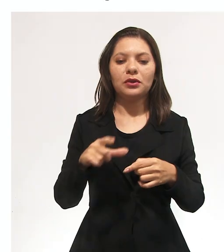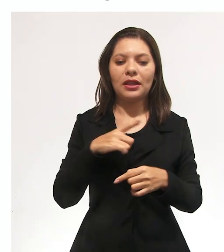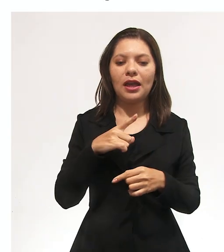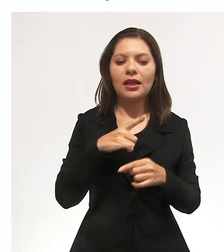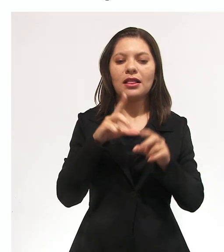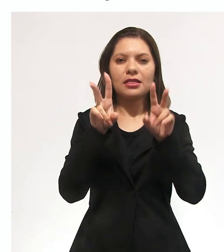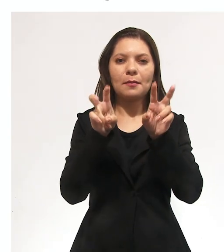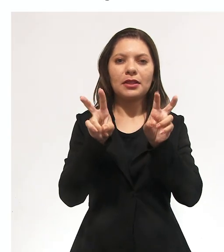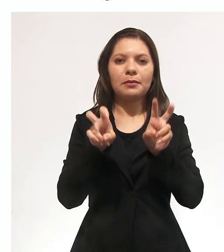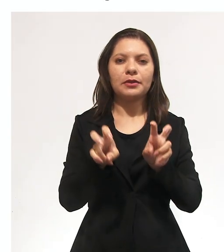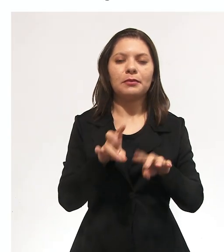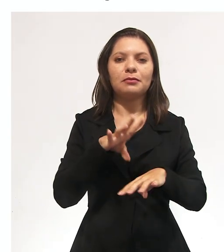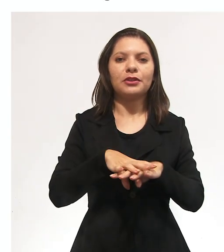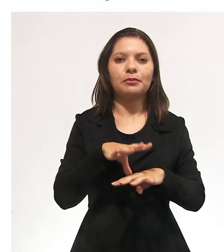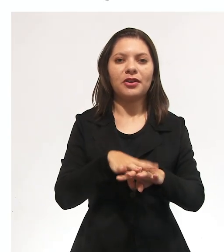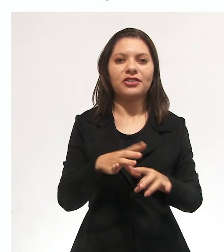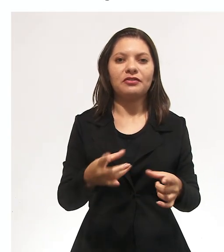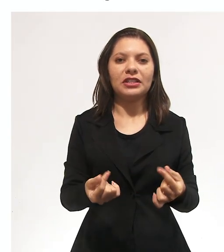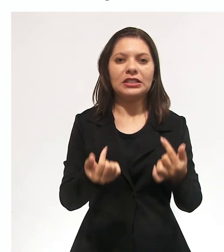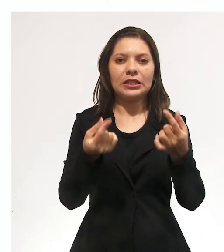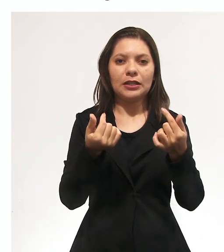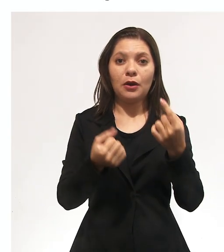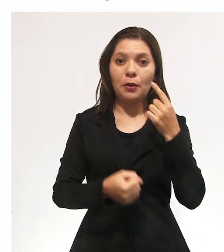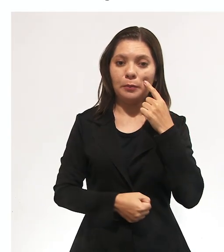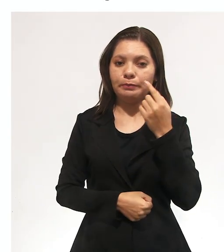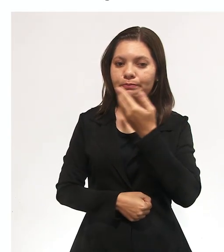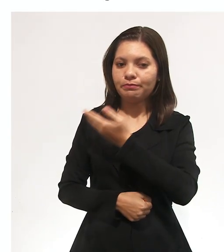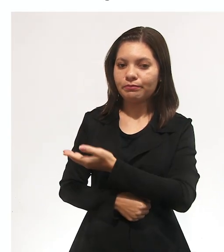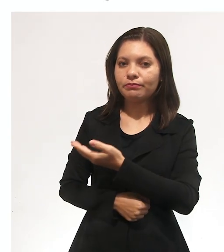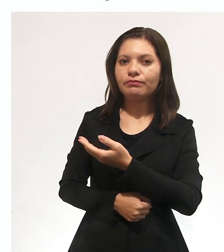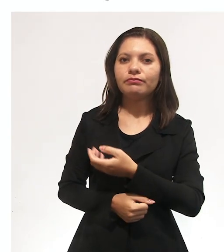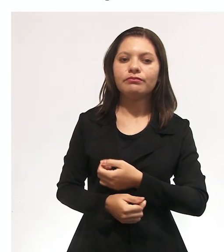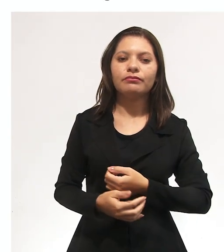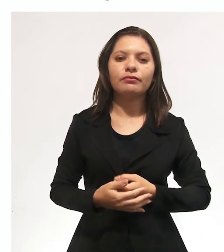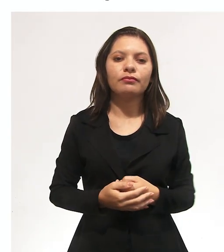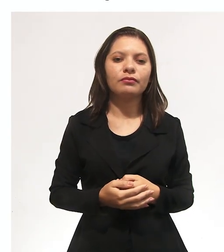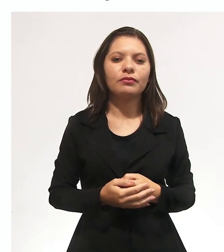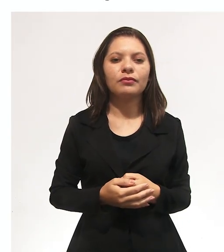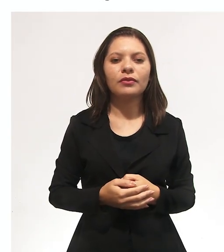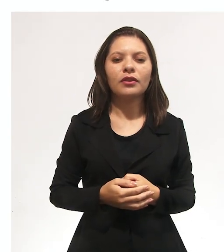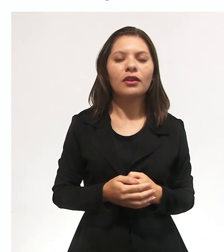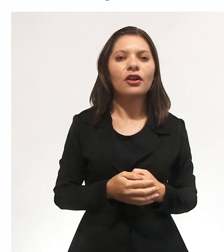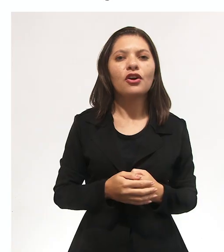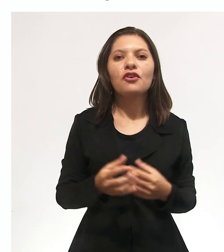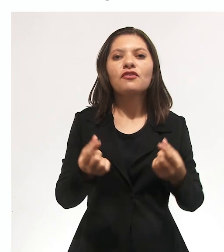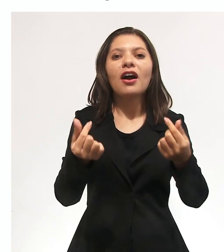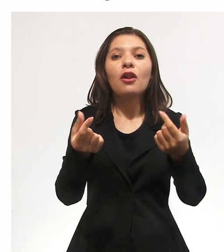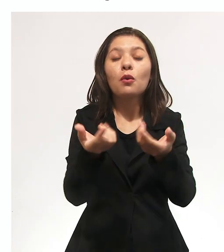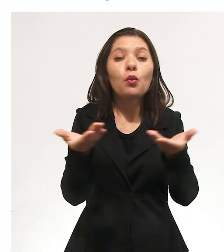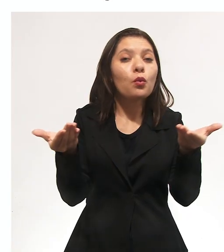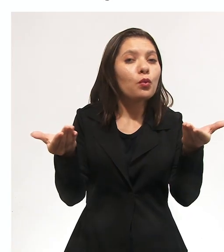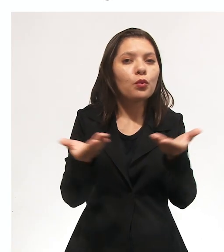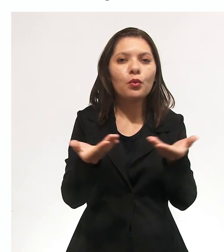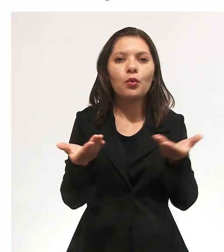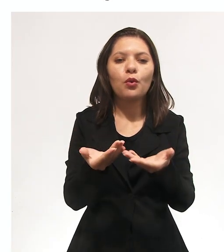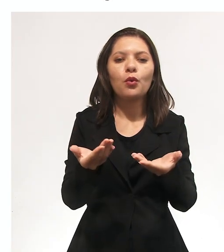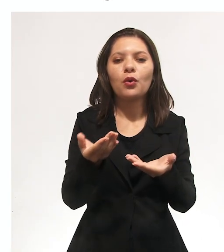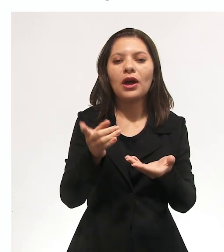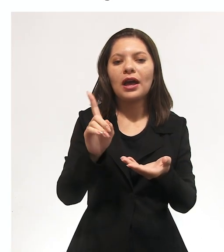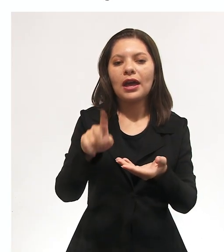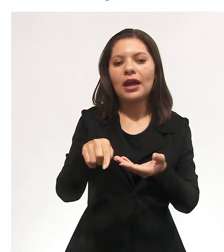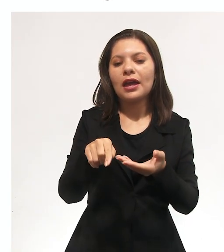financeira. Veja bem, no valor presente é o capital inicial investido ou